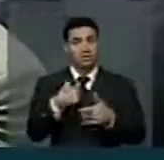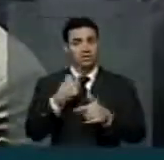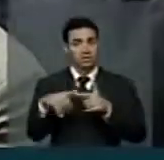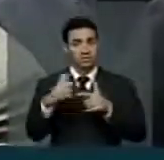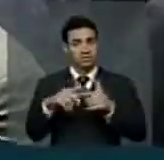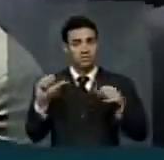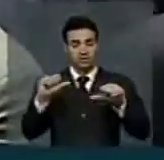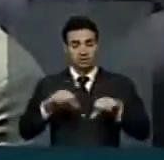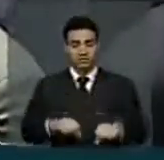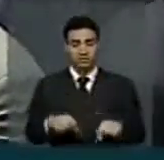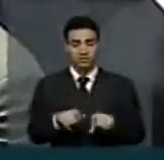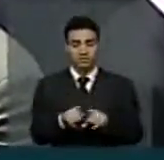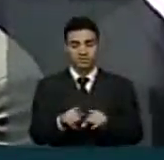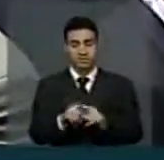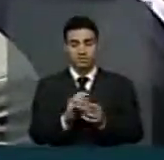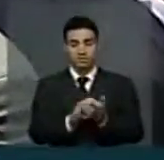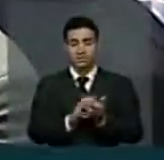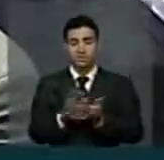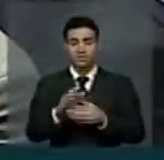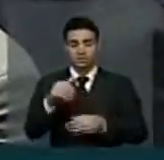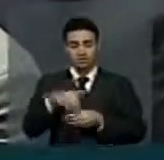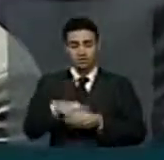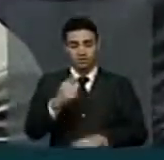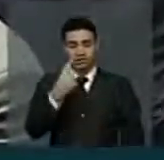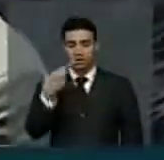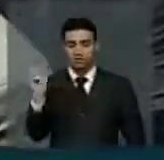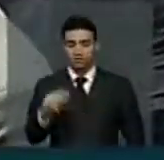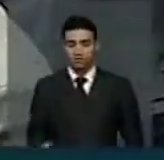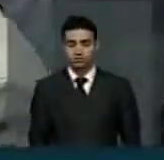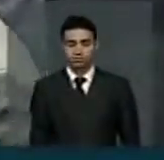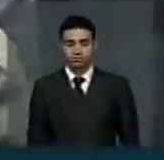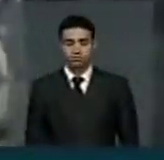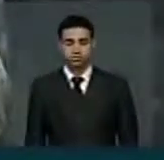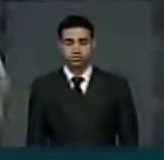pela justa causa nós votamos não. Como voto PME